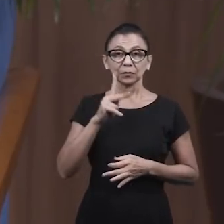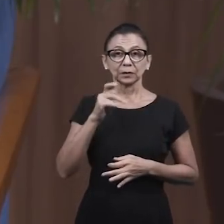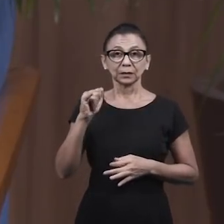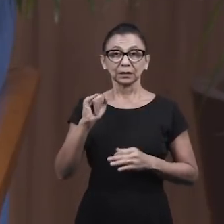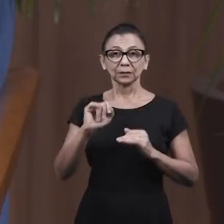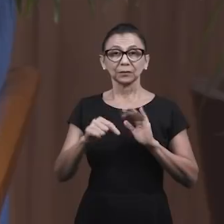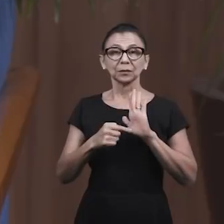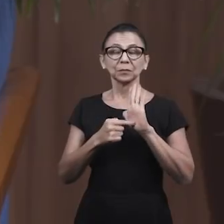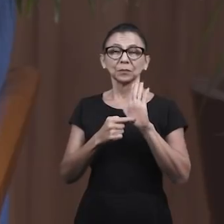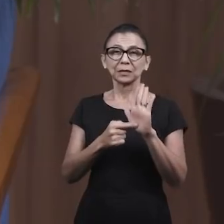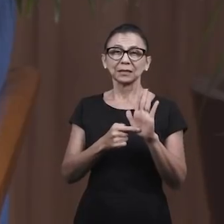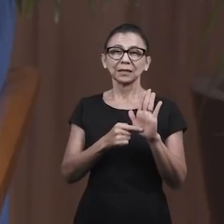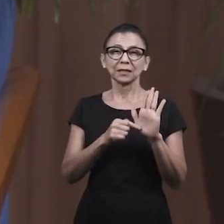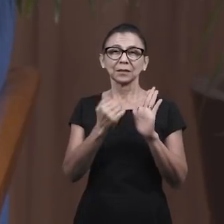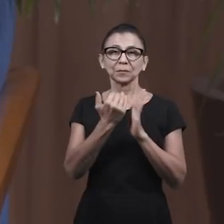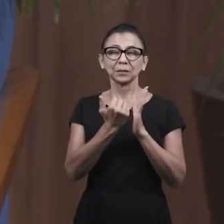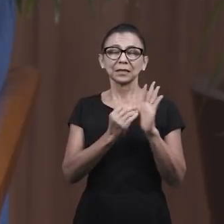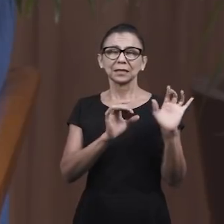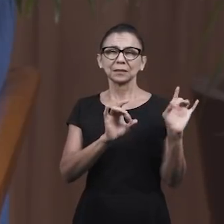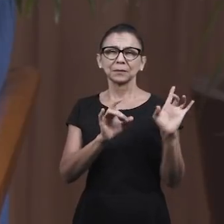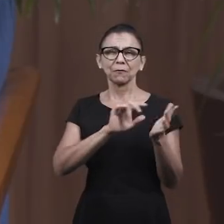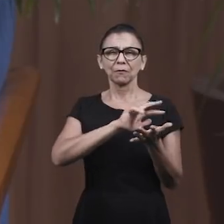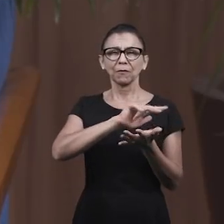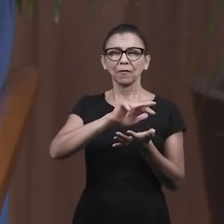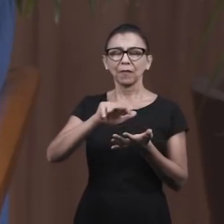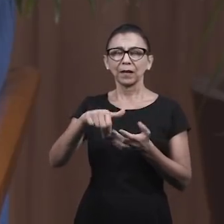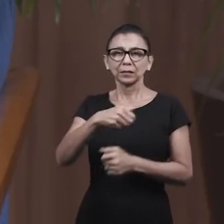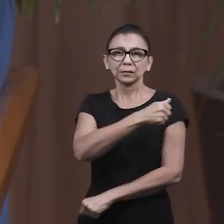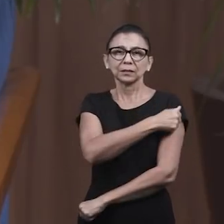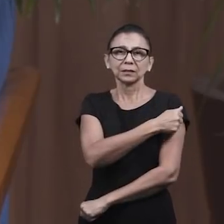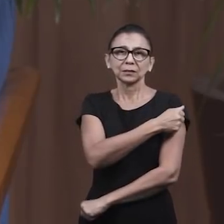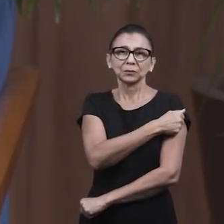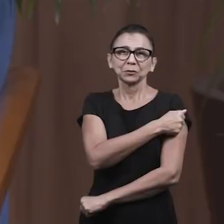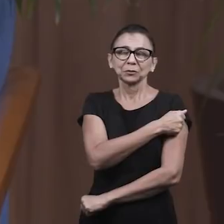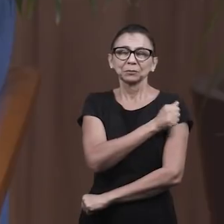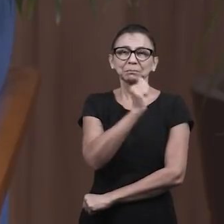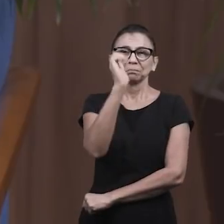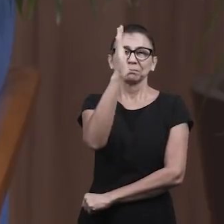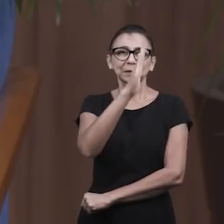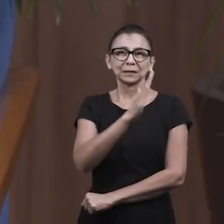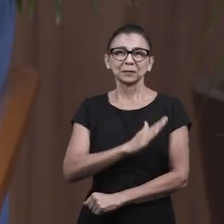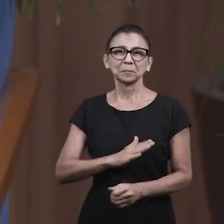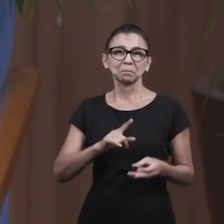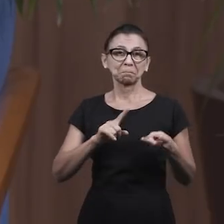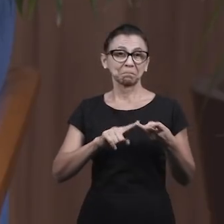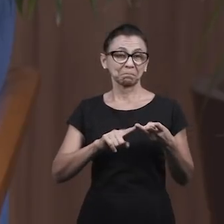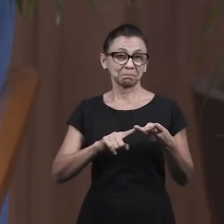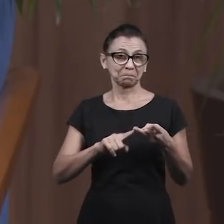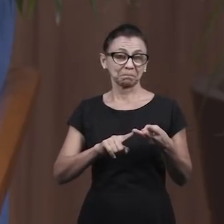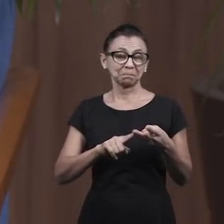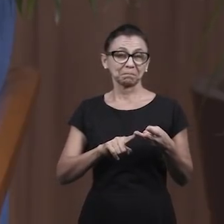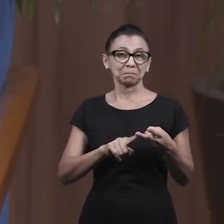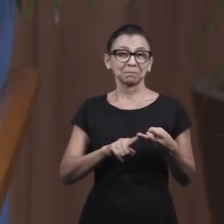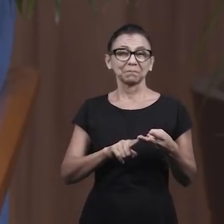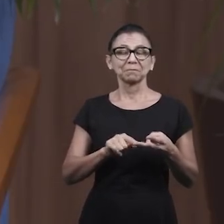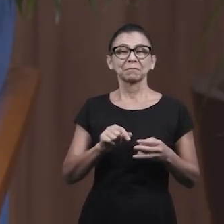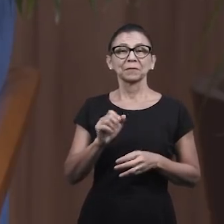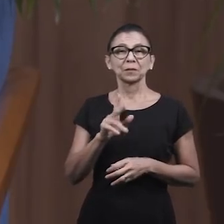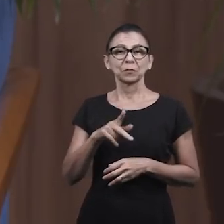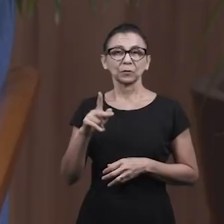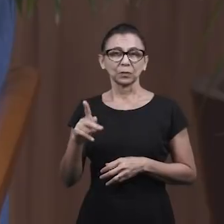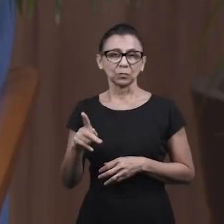ano com uma nova vida e com o amor incomparável de Deus agindo em seu ser. E no programa de hoje,